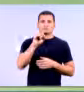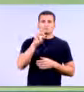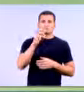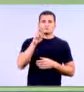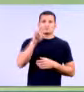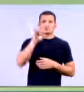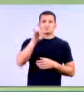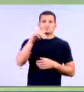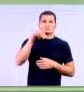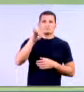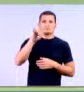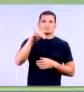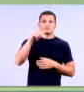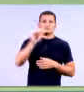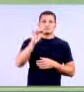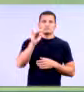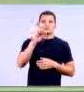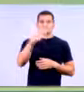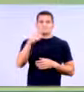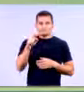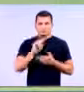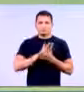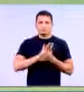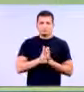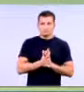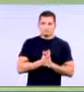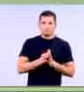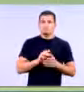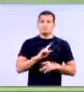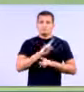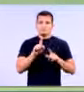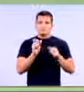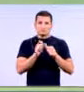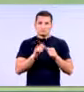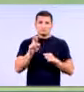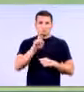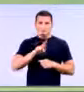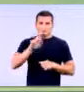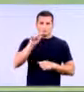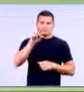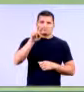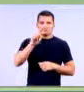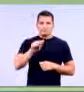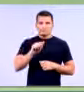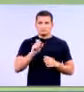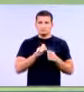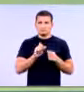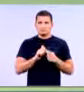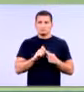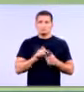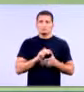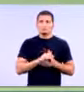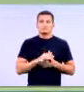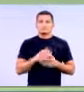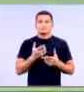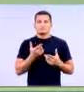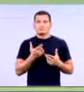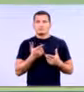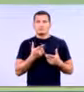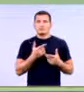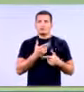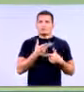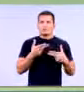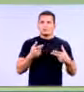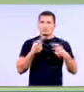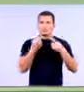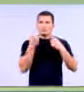qualquer espécie. Não fazer uso do AVA para molestar, ameaçar ou ofender qualquer